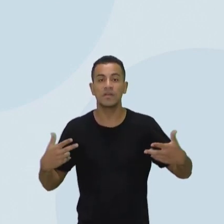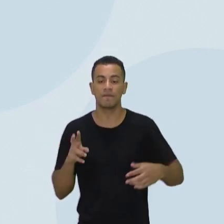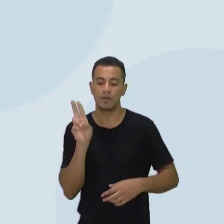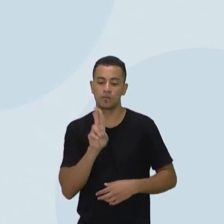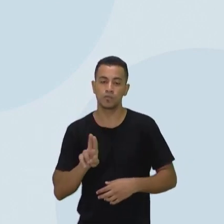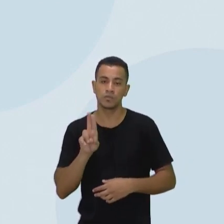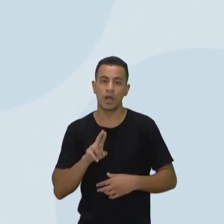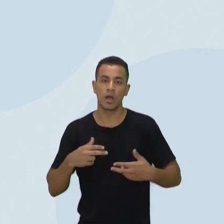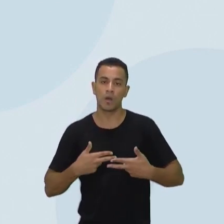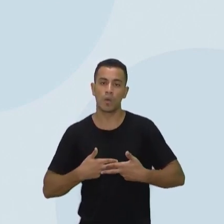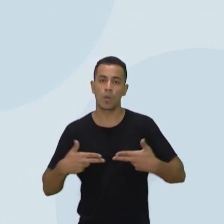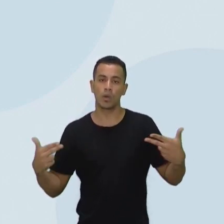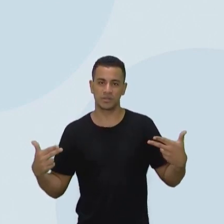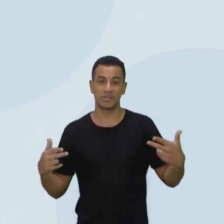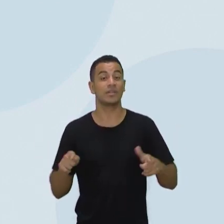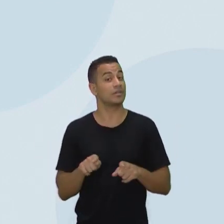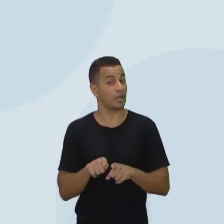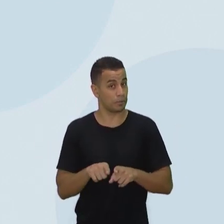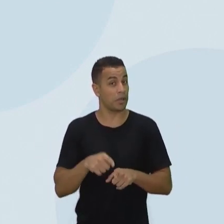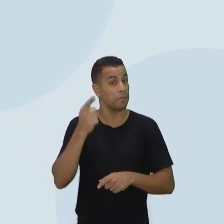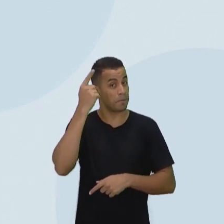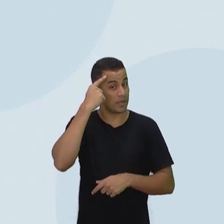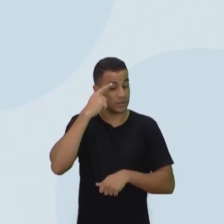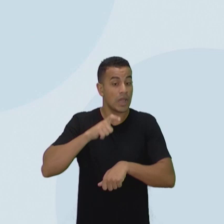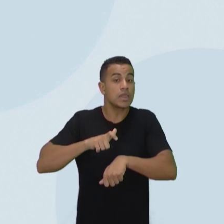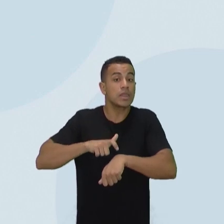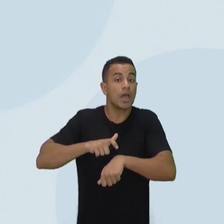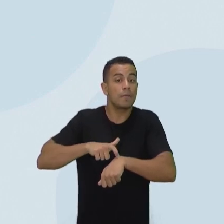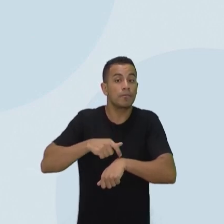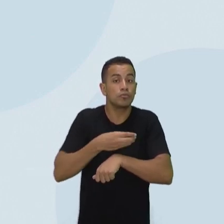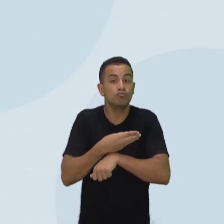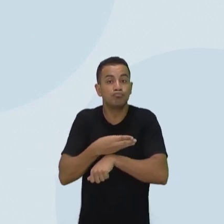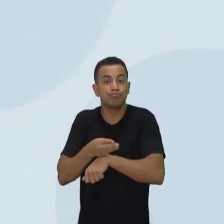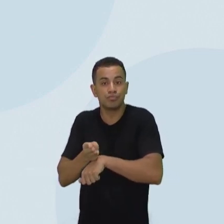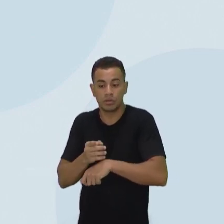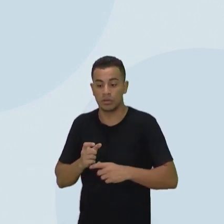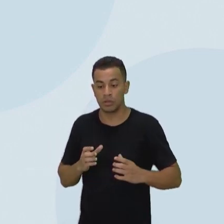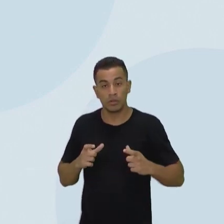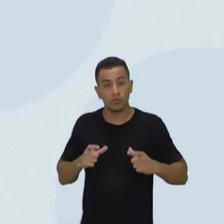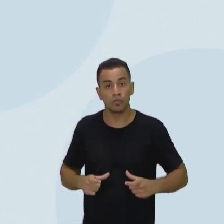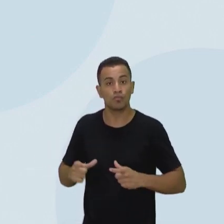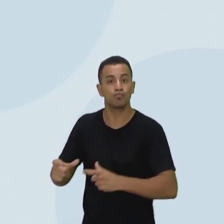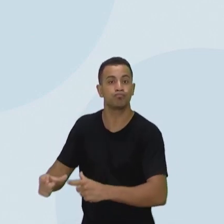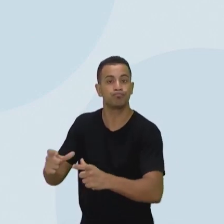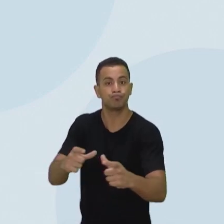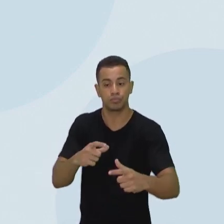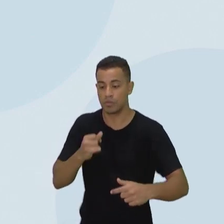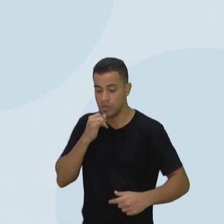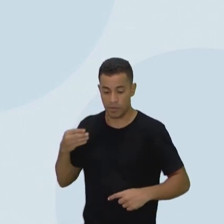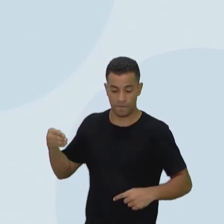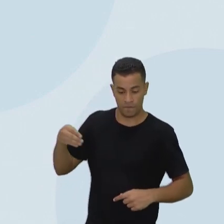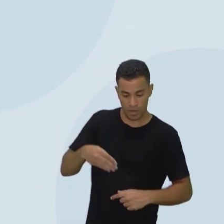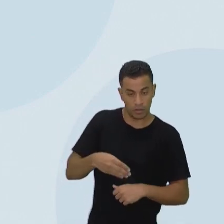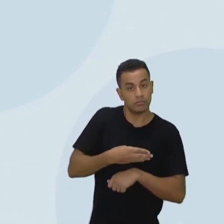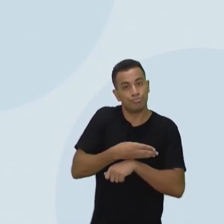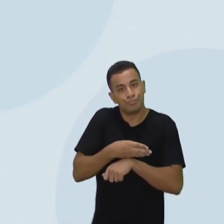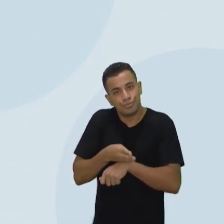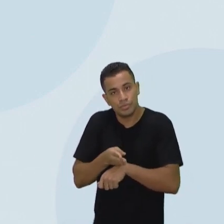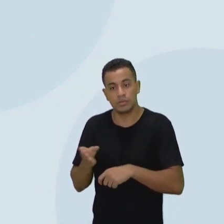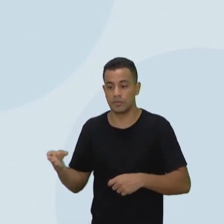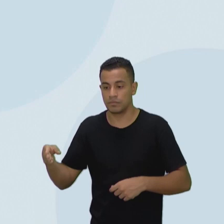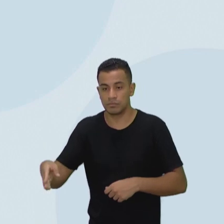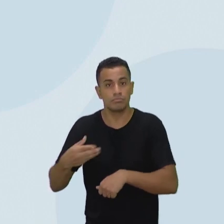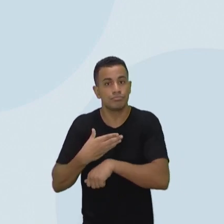para que os estudantes possam rodar por todas essas estações e que estratégia ele vai usar. Lembrando que a rotação